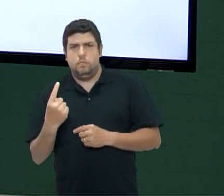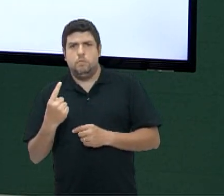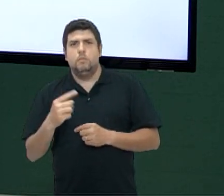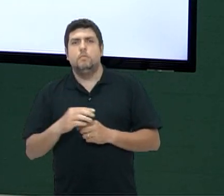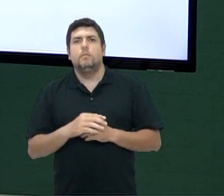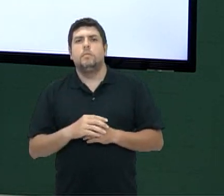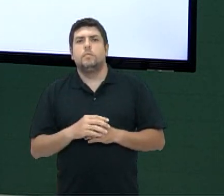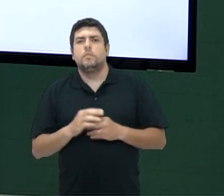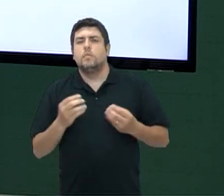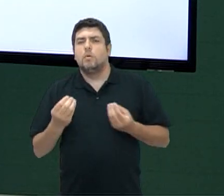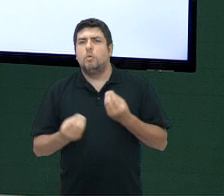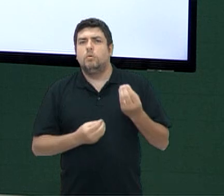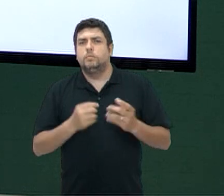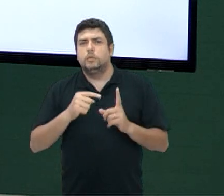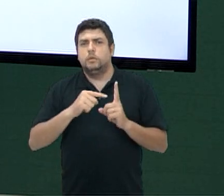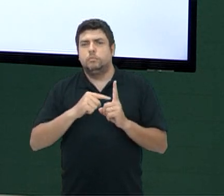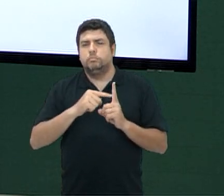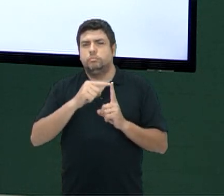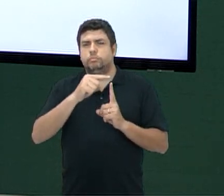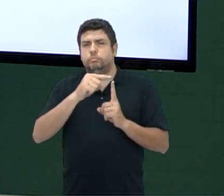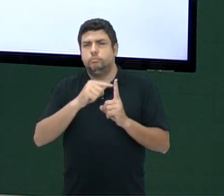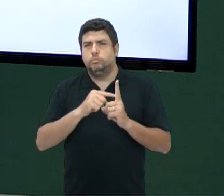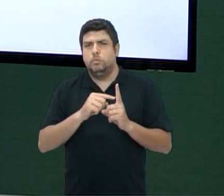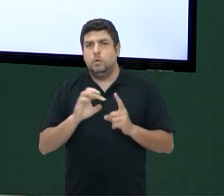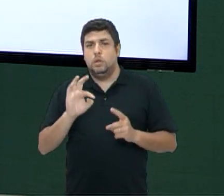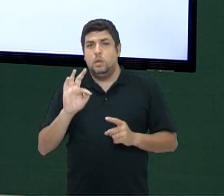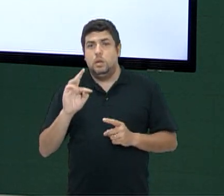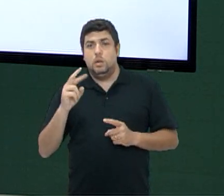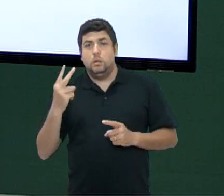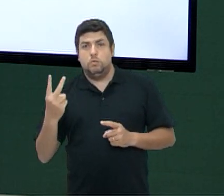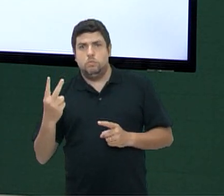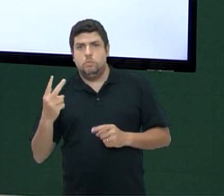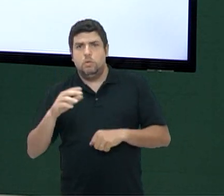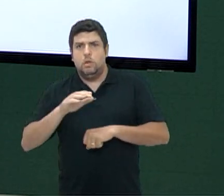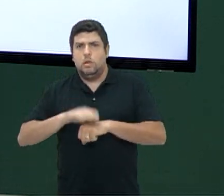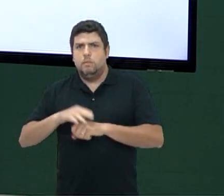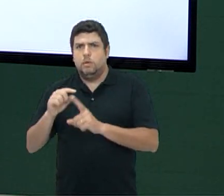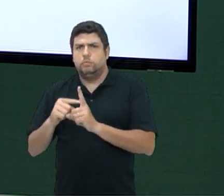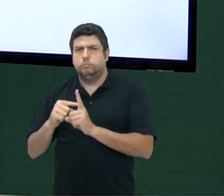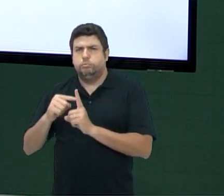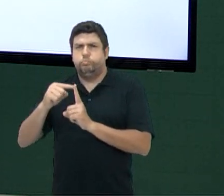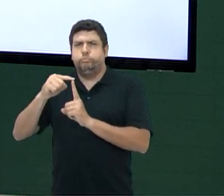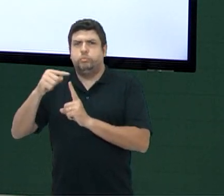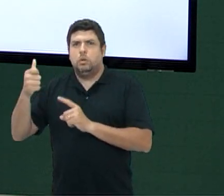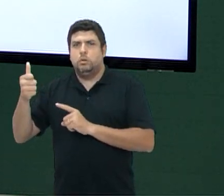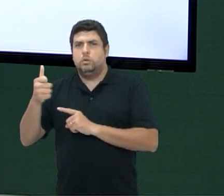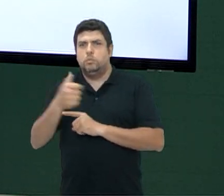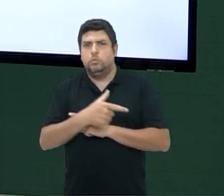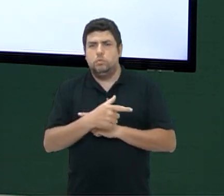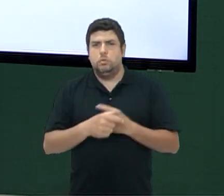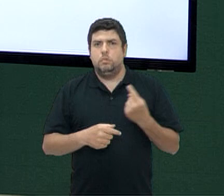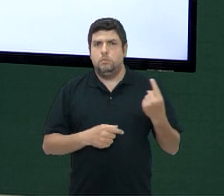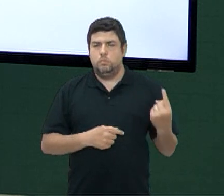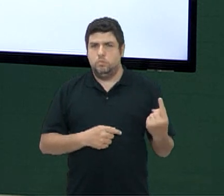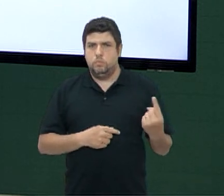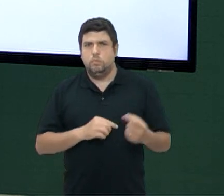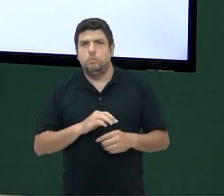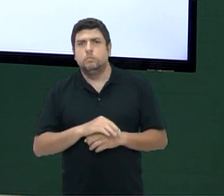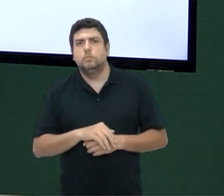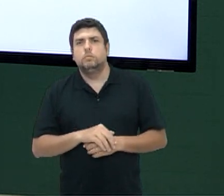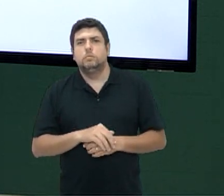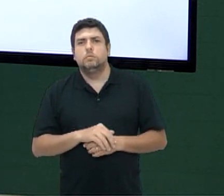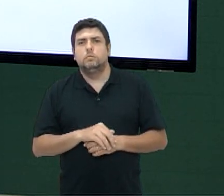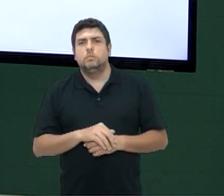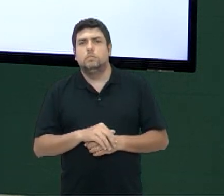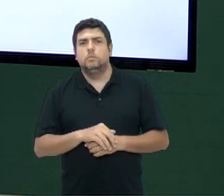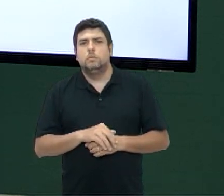questão, onde a temperatura 2 é maior do que a temperatura 1. Temos aqui Q2 e